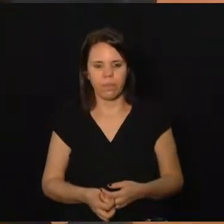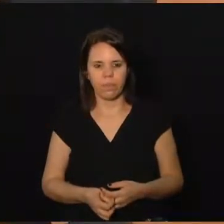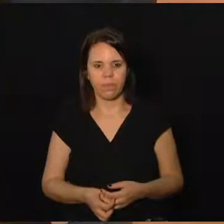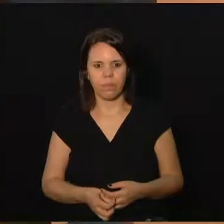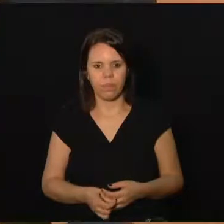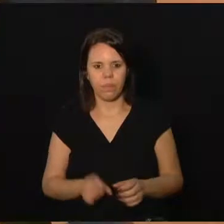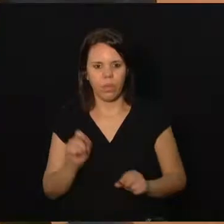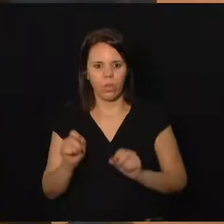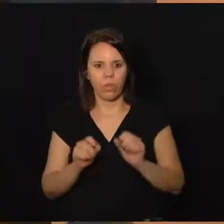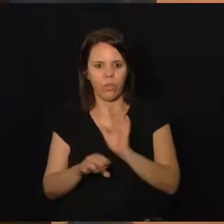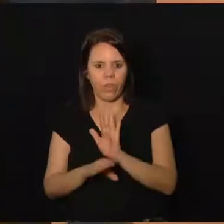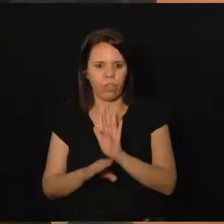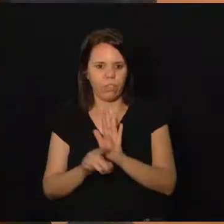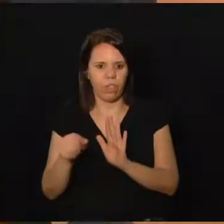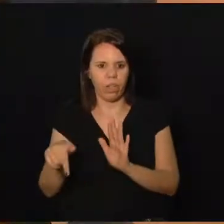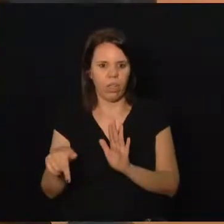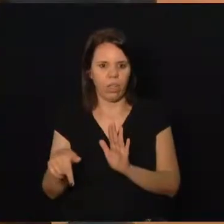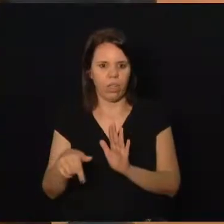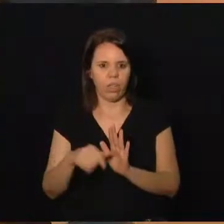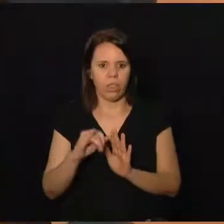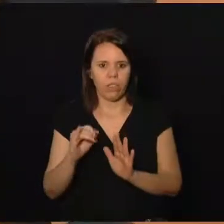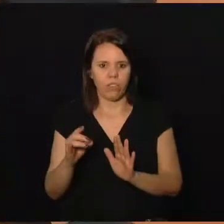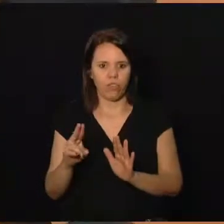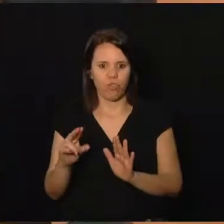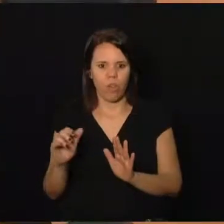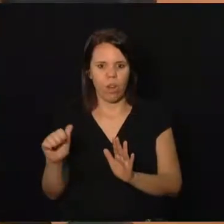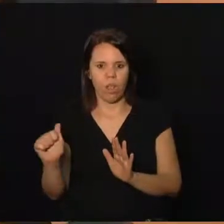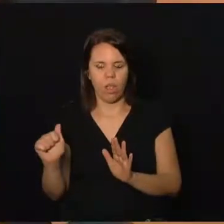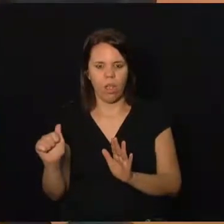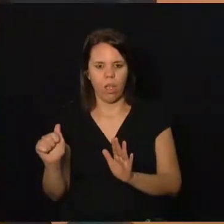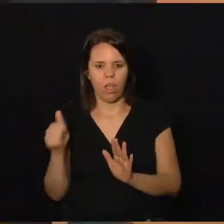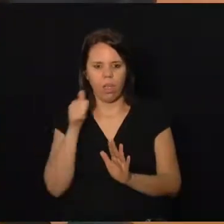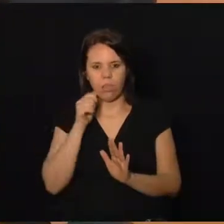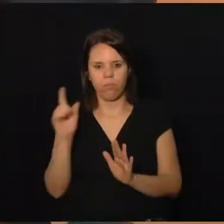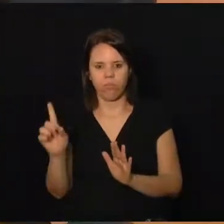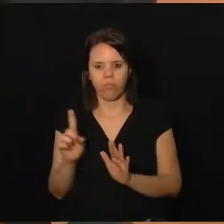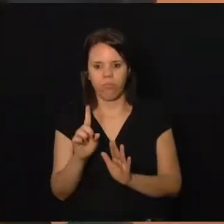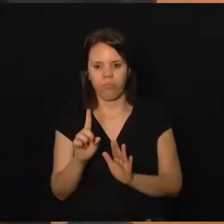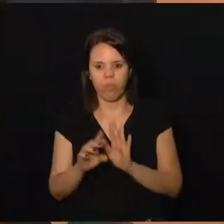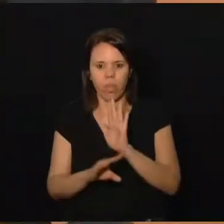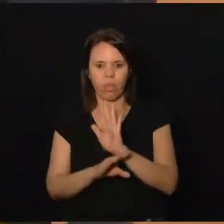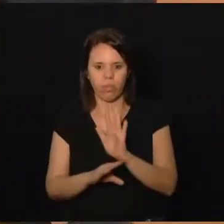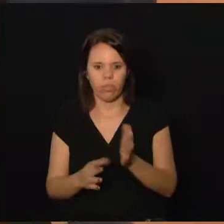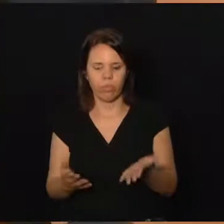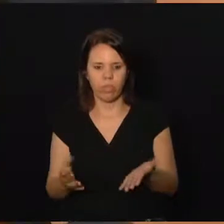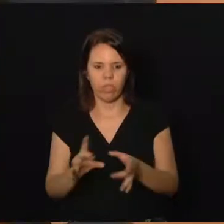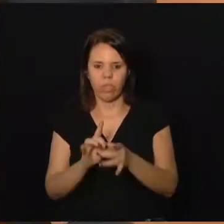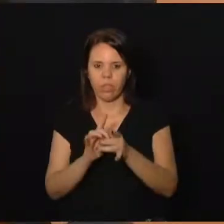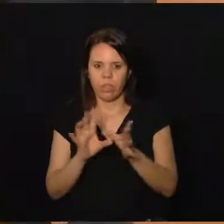Alguém vai ajudar ela aqui, Juliana? Você mesmo vai mudando? Tá. Então